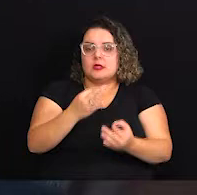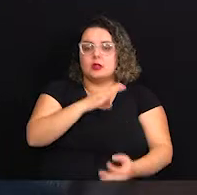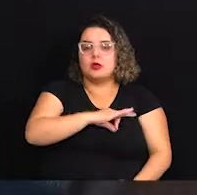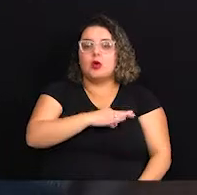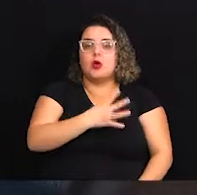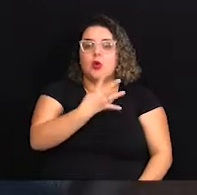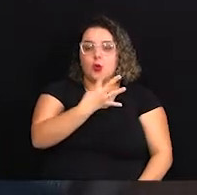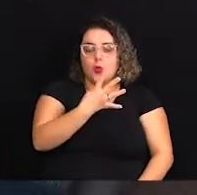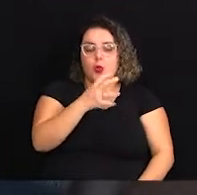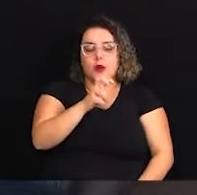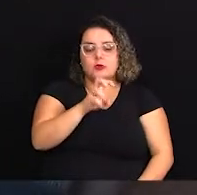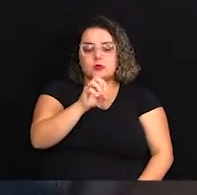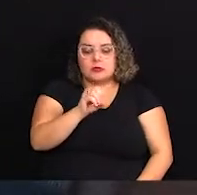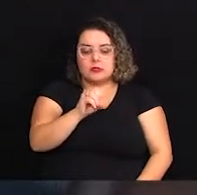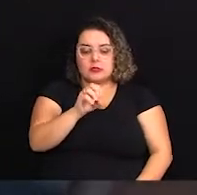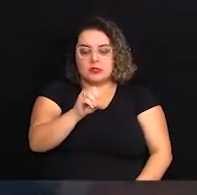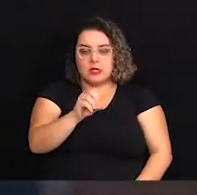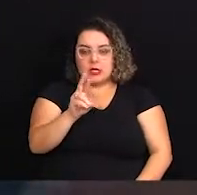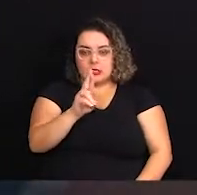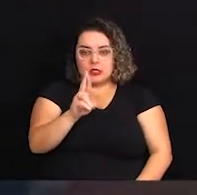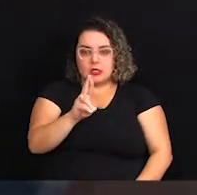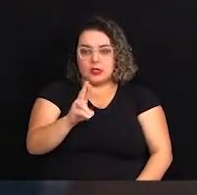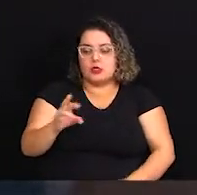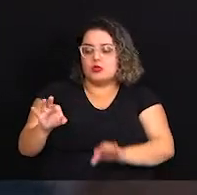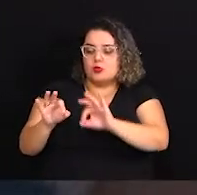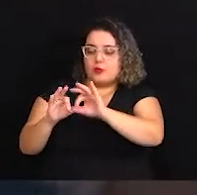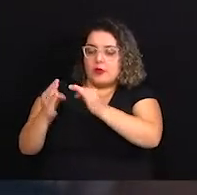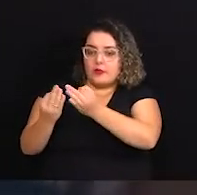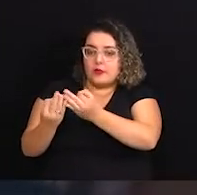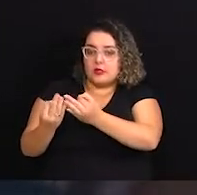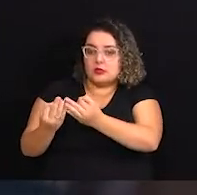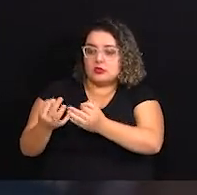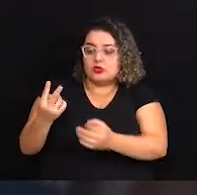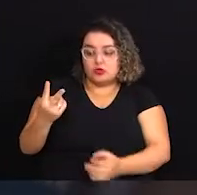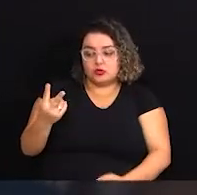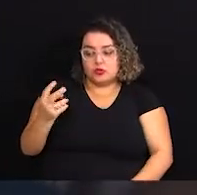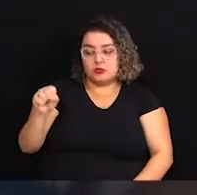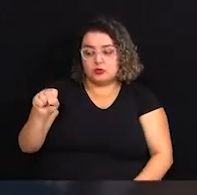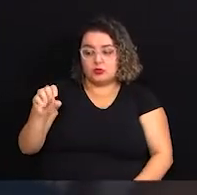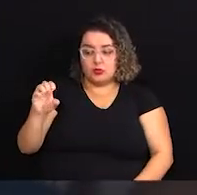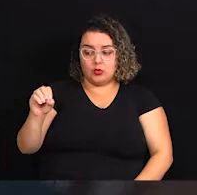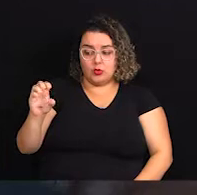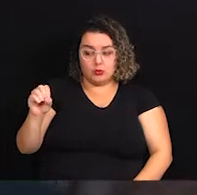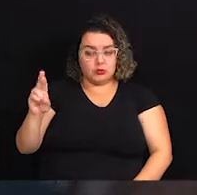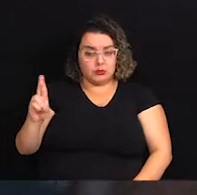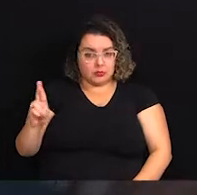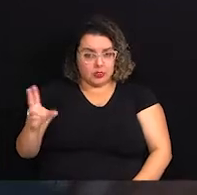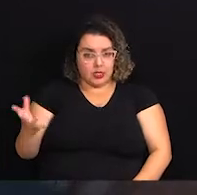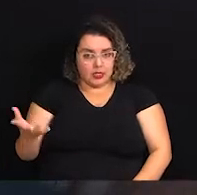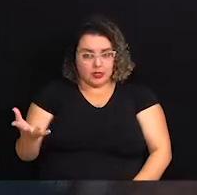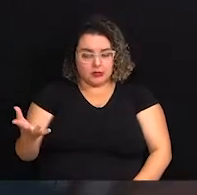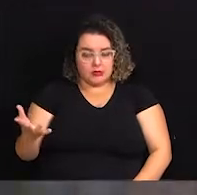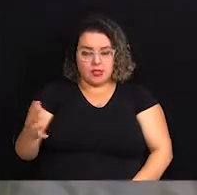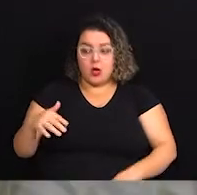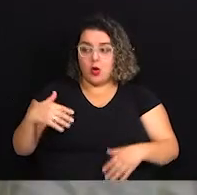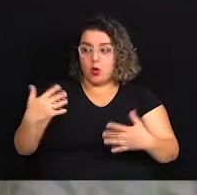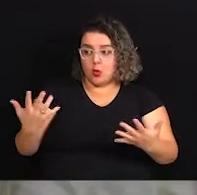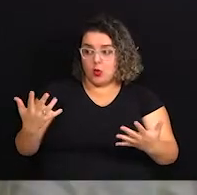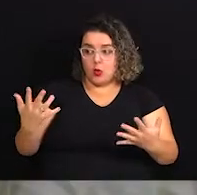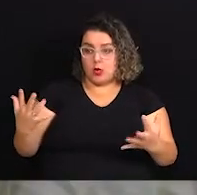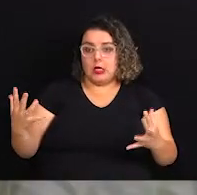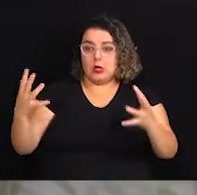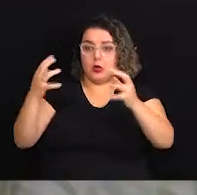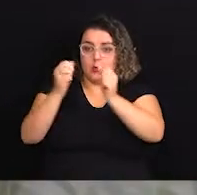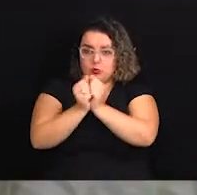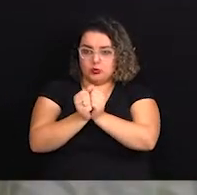de R$ 4.500 e de um segundo familiar com uma receita de R$ 2.800. Quando a gente soma